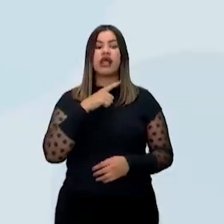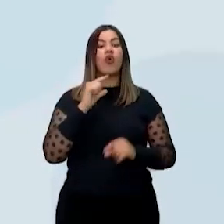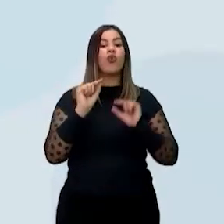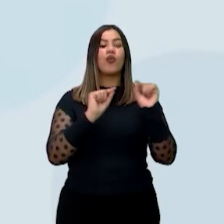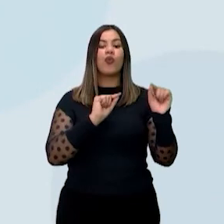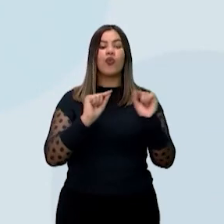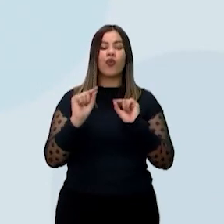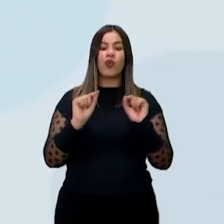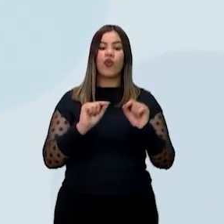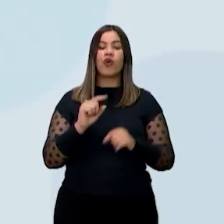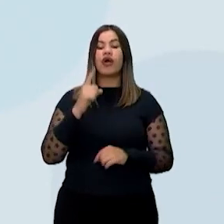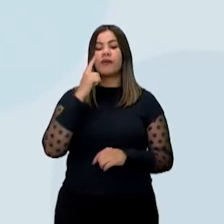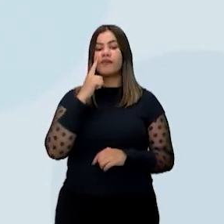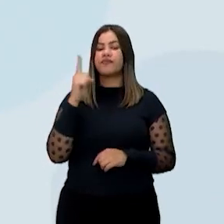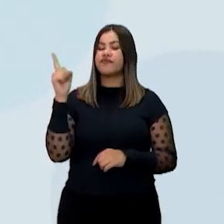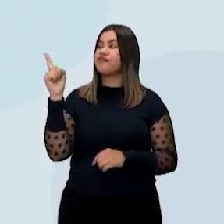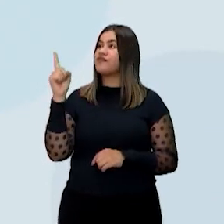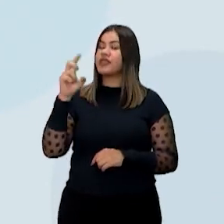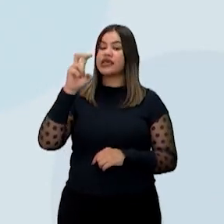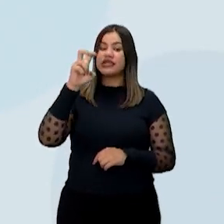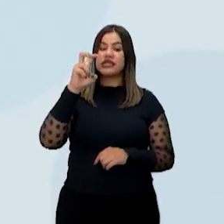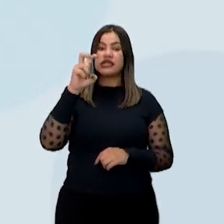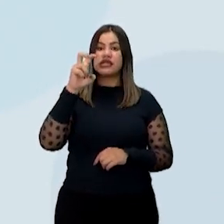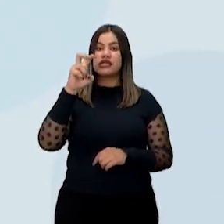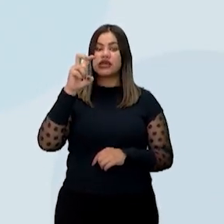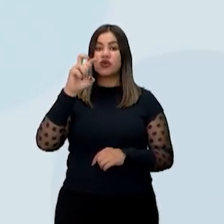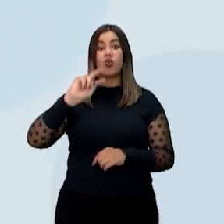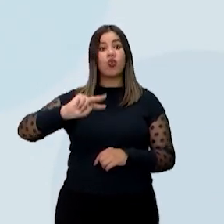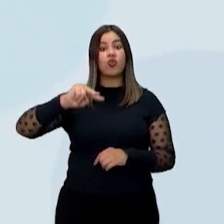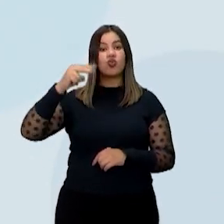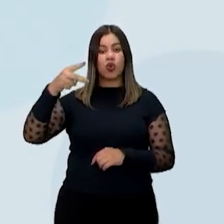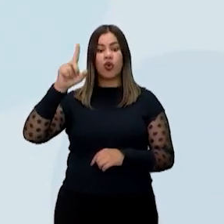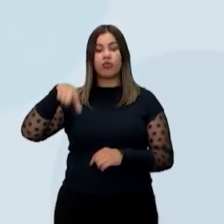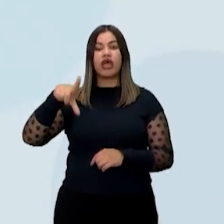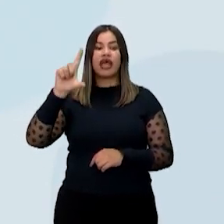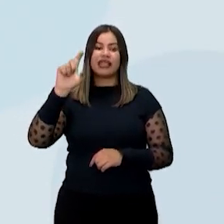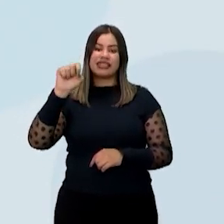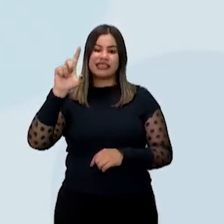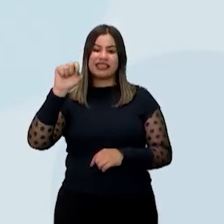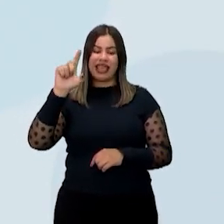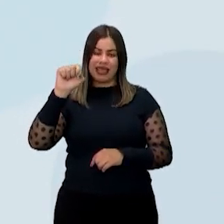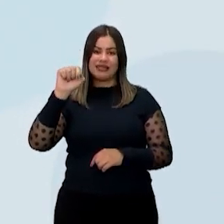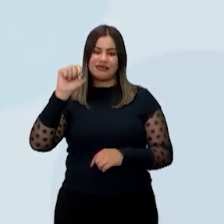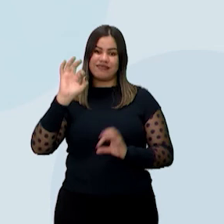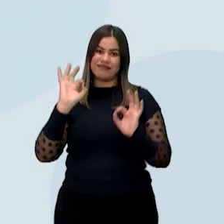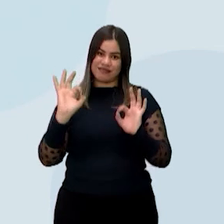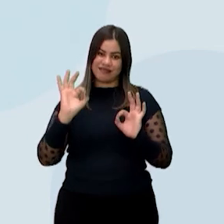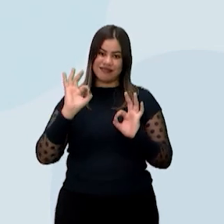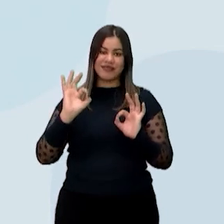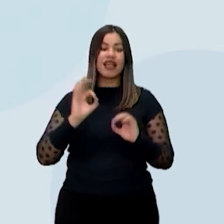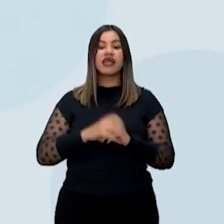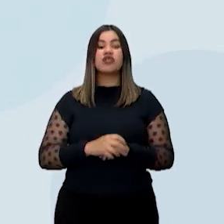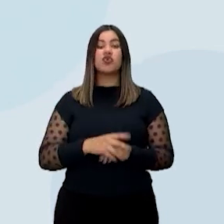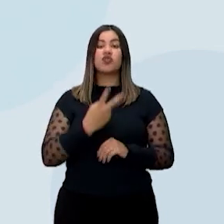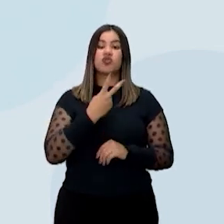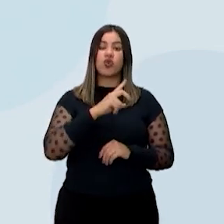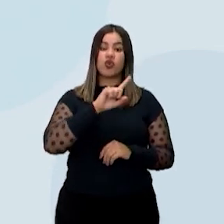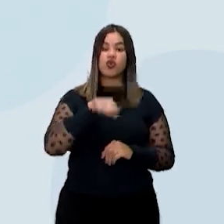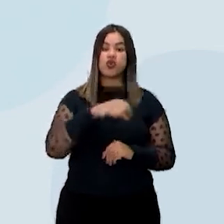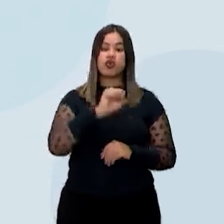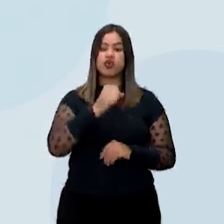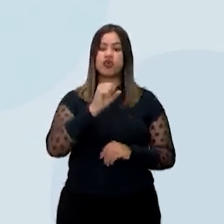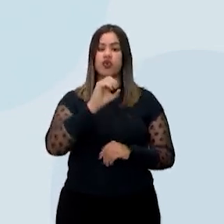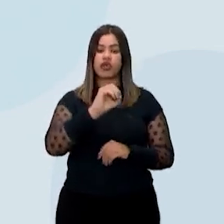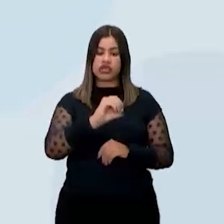ó. 5 e 10. 10 é o dobro de 5, não é? 2 vezes 5, 10. E o preço,